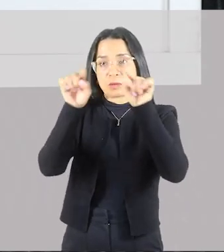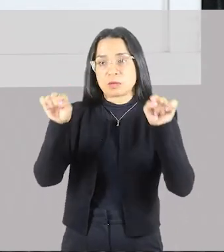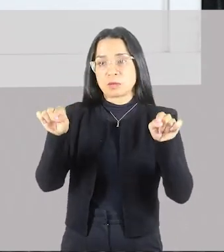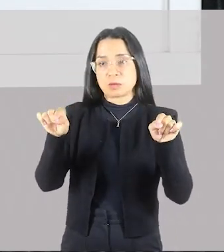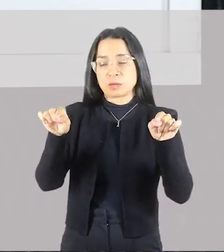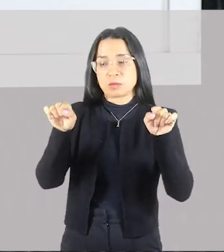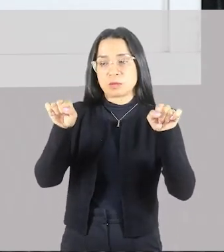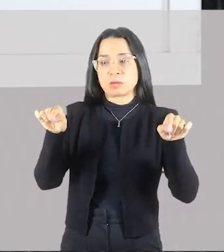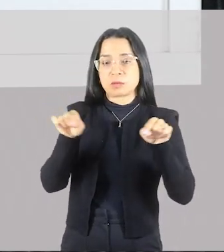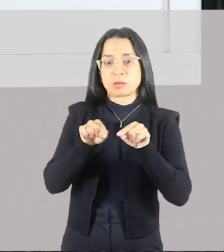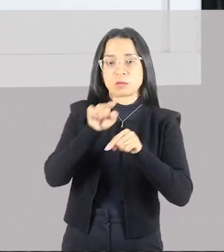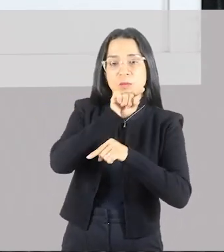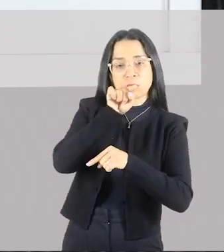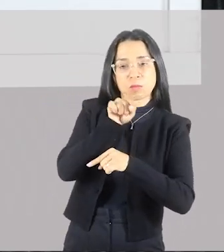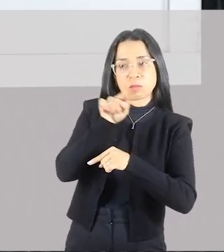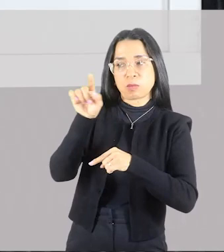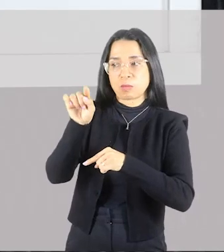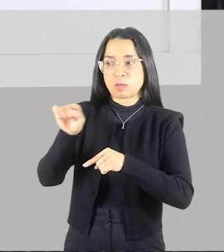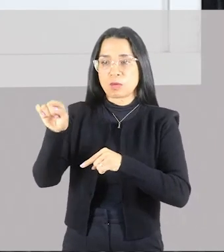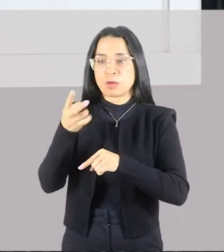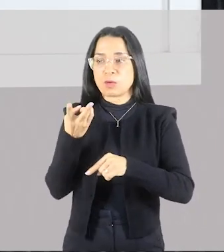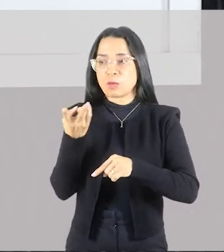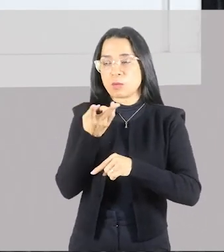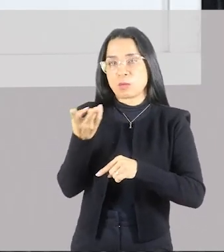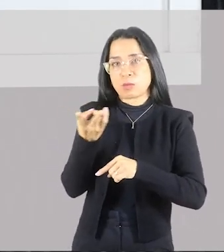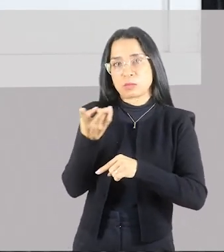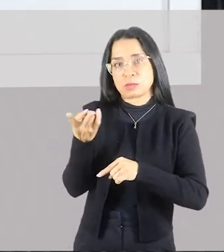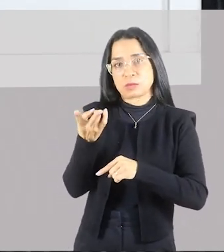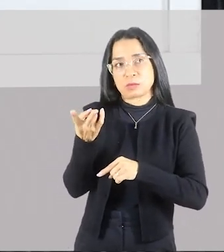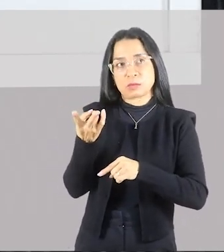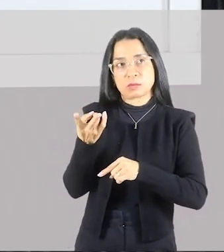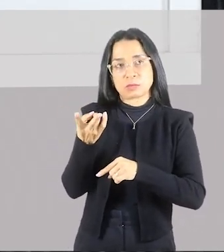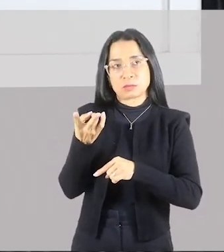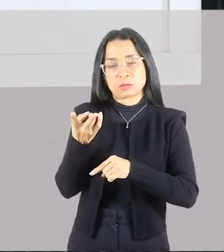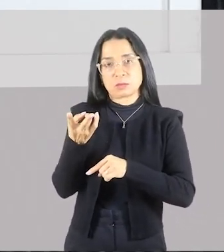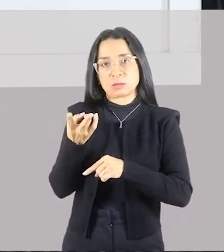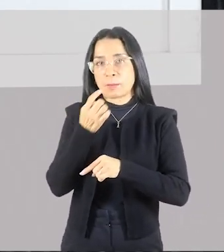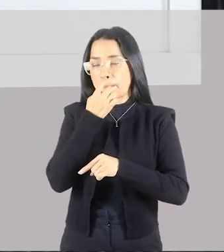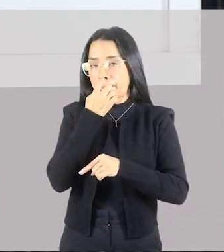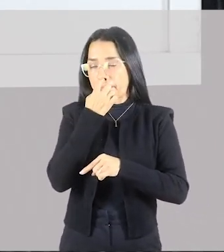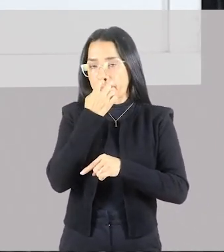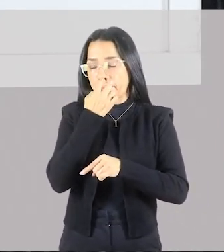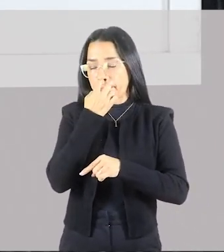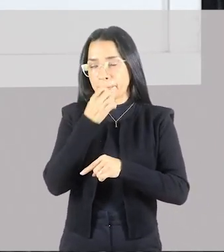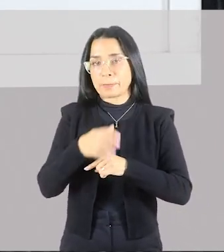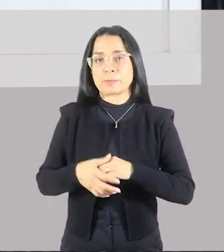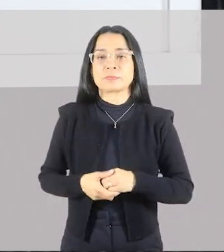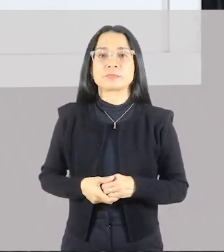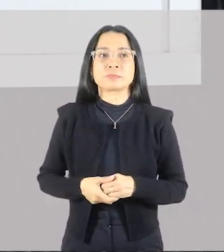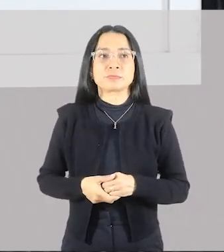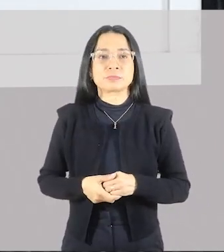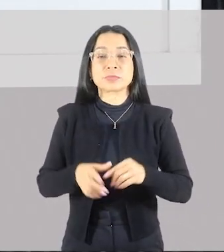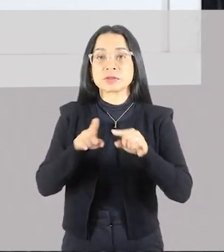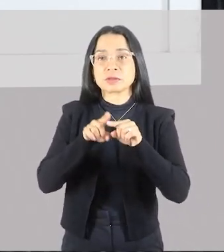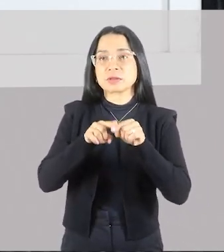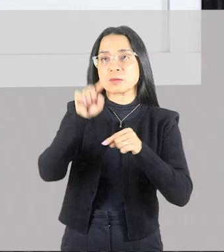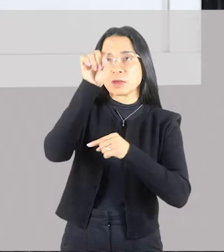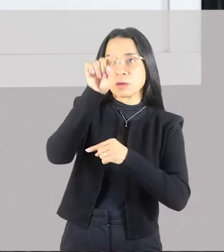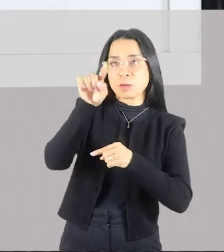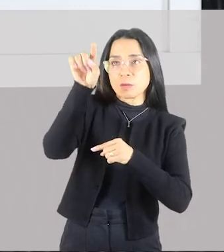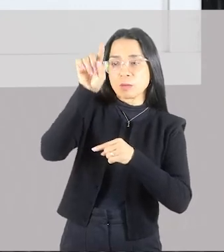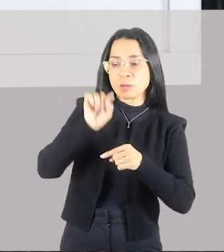esse, ó. Assim como esse ângulo aqui é igual a esse aqui. Mas eles não são